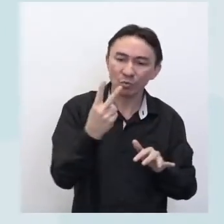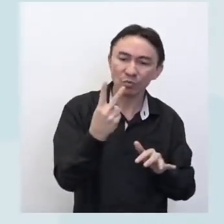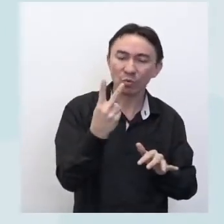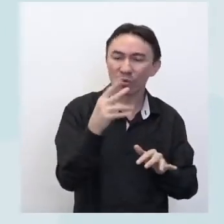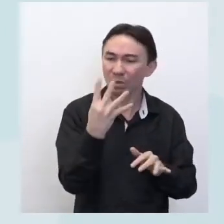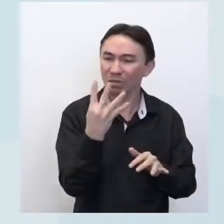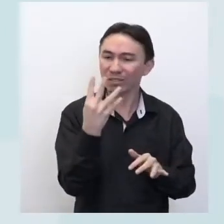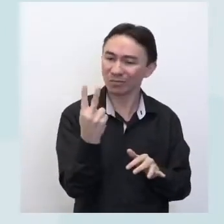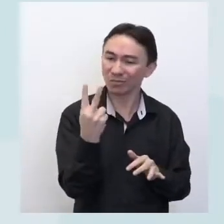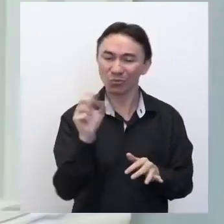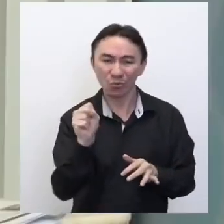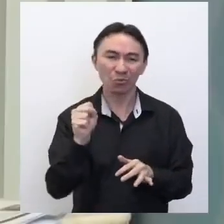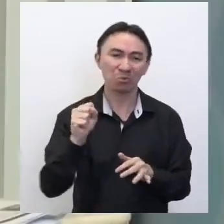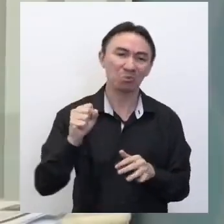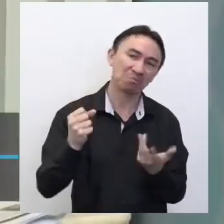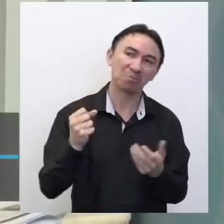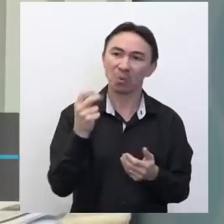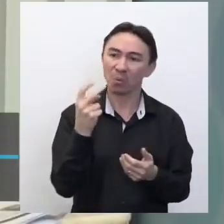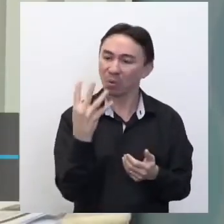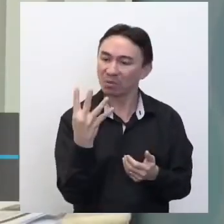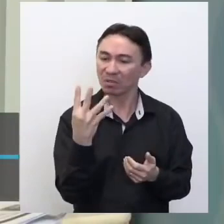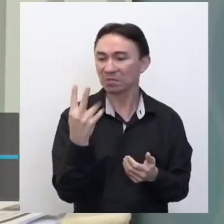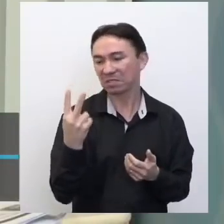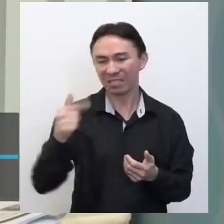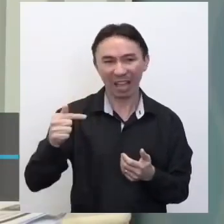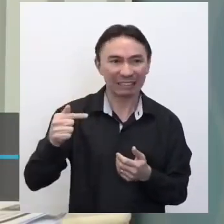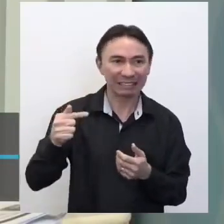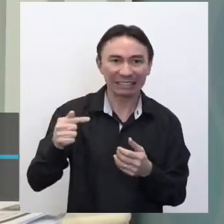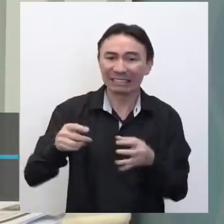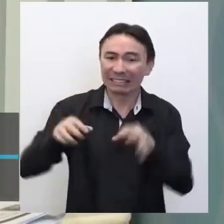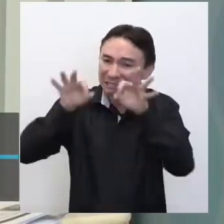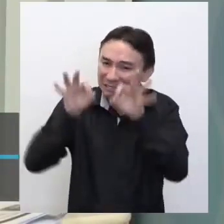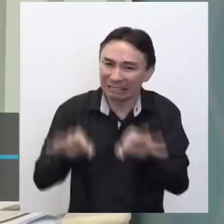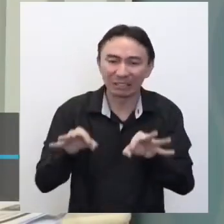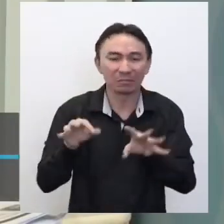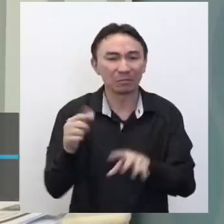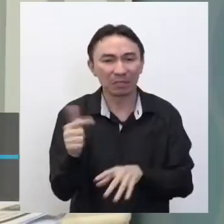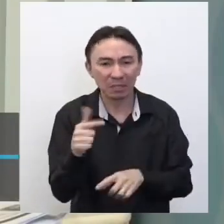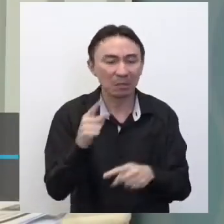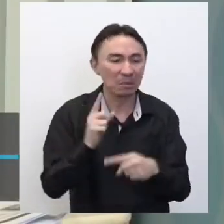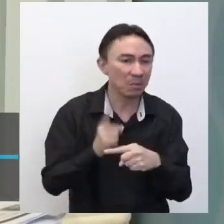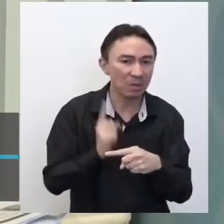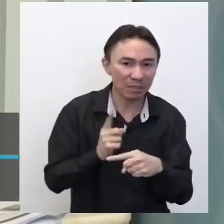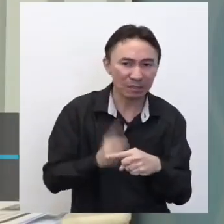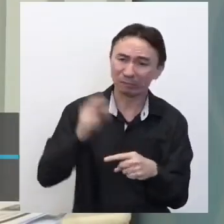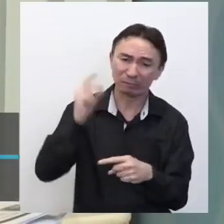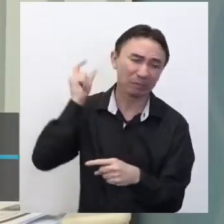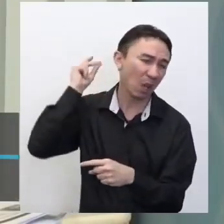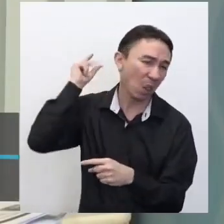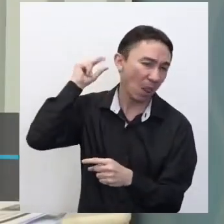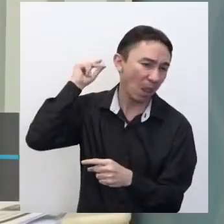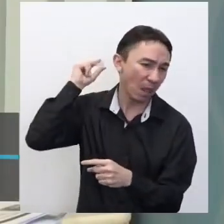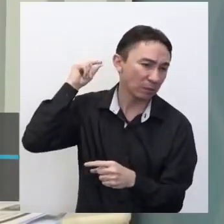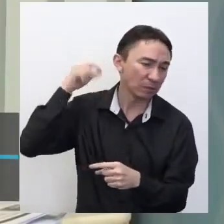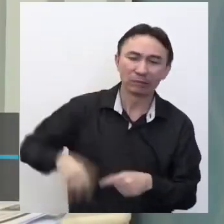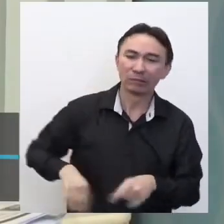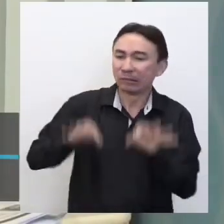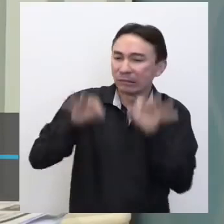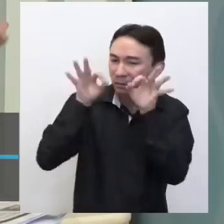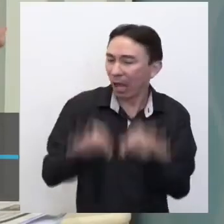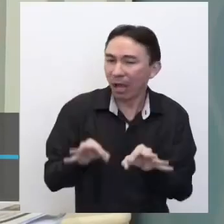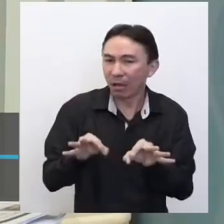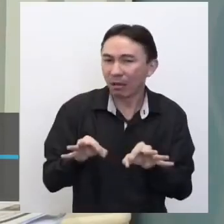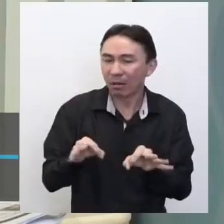muito críveis, a gente não tem, assim, uma forma muito crível, né, de dizer com exatidão, devido ao